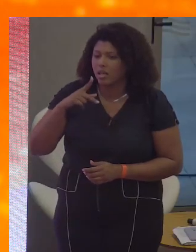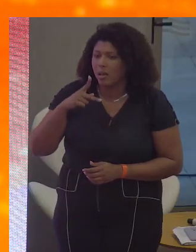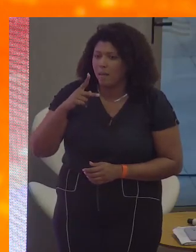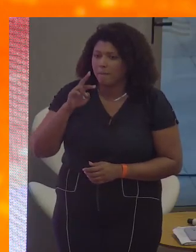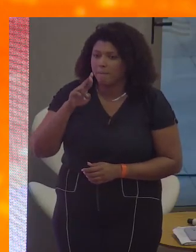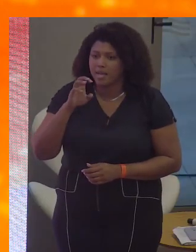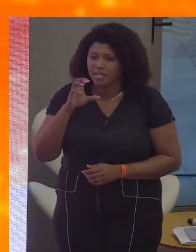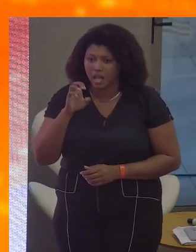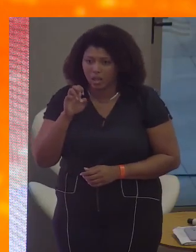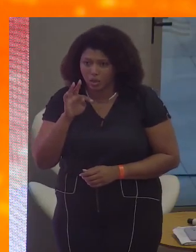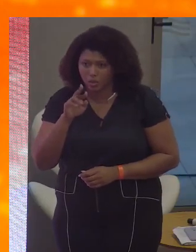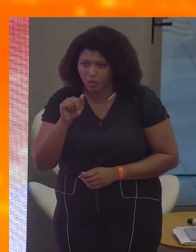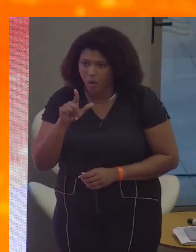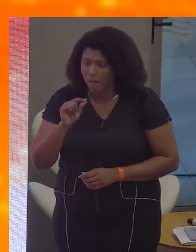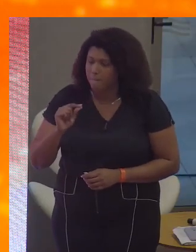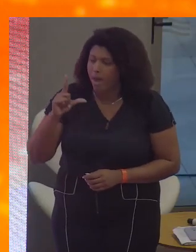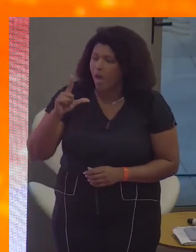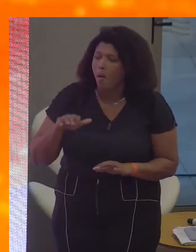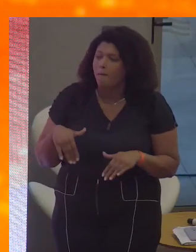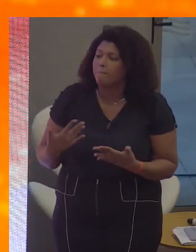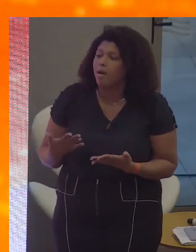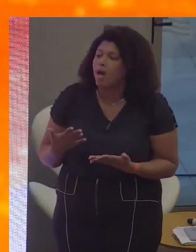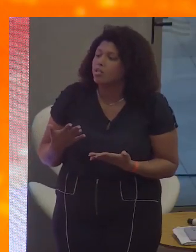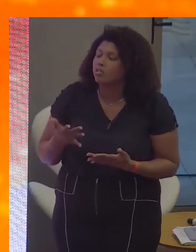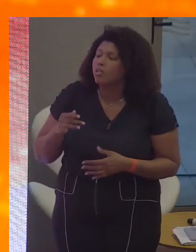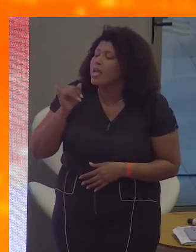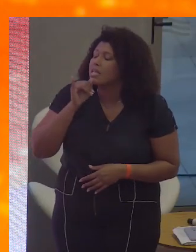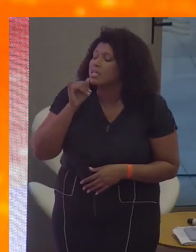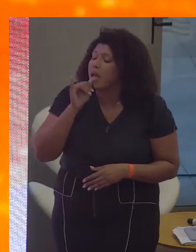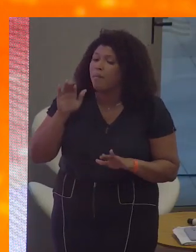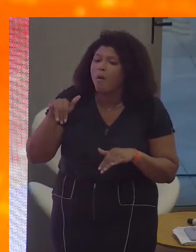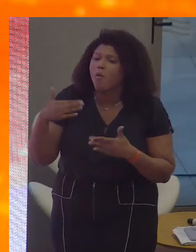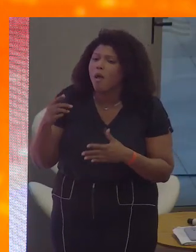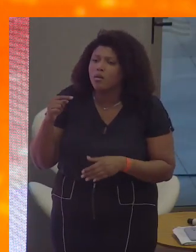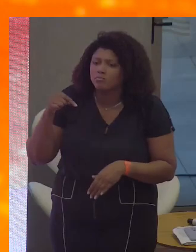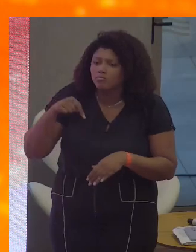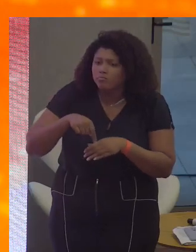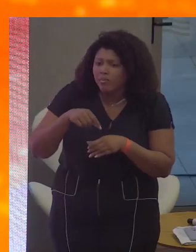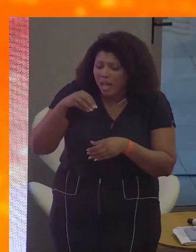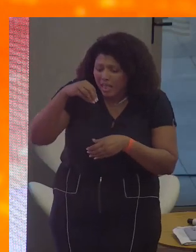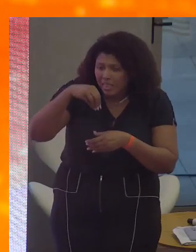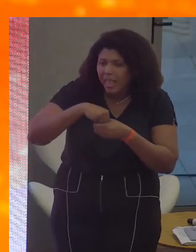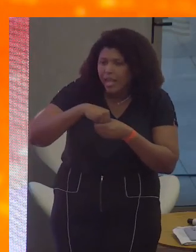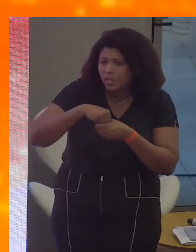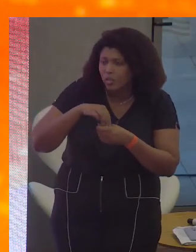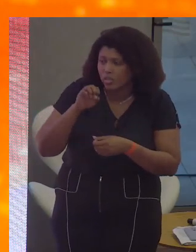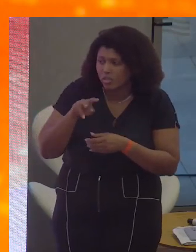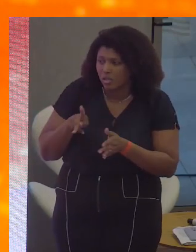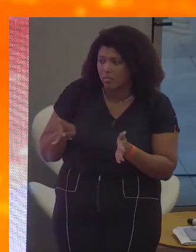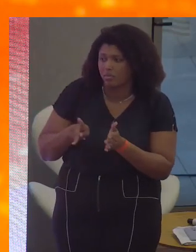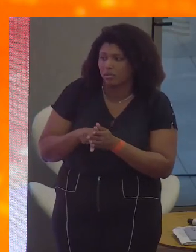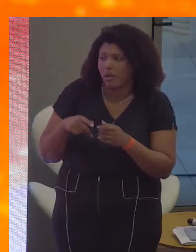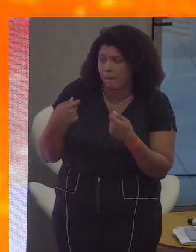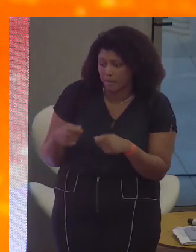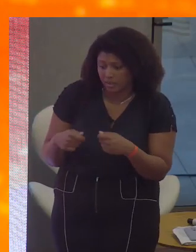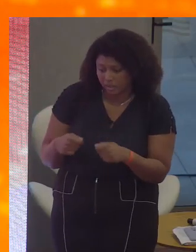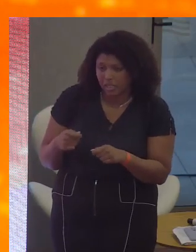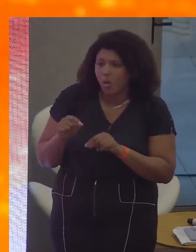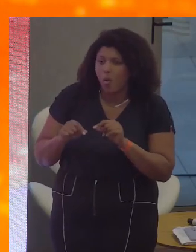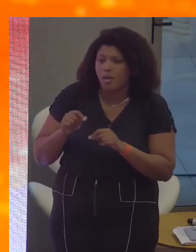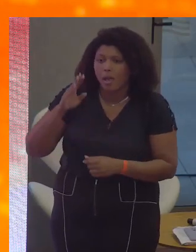Não, é um extrato padronizado, mas qual é, por exemplo, a concentração, se for padronizados em vitanolídeos, que seriam